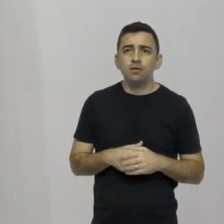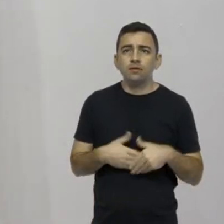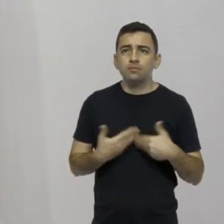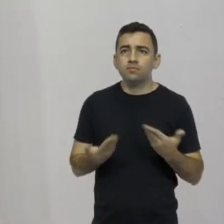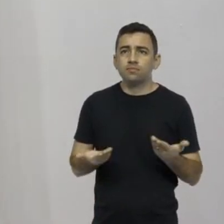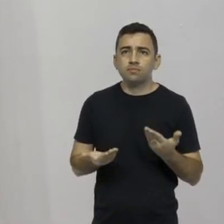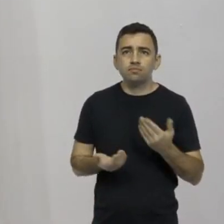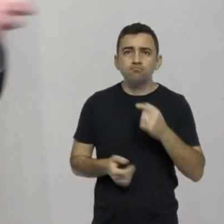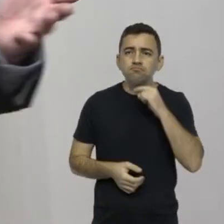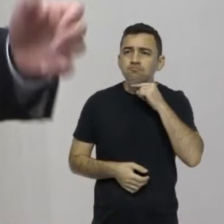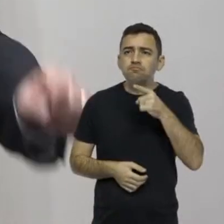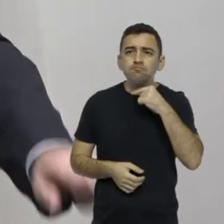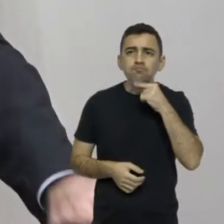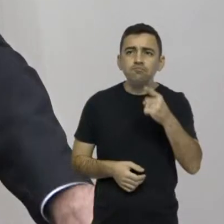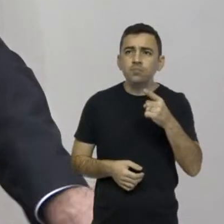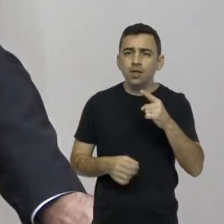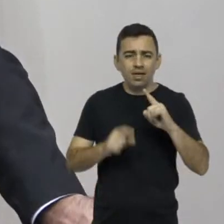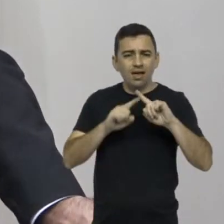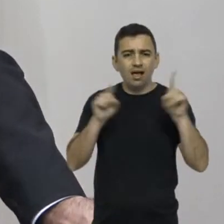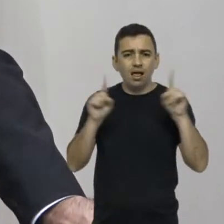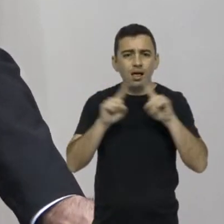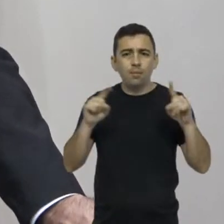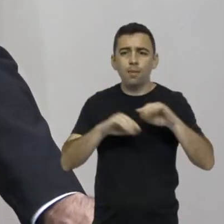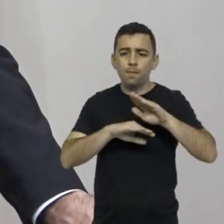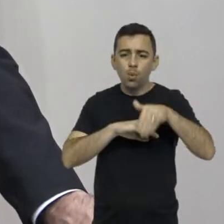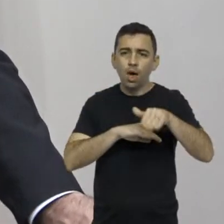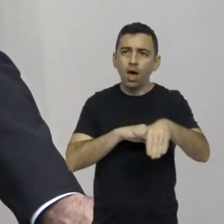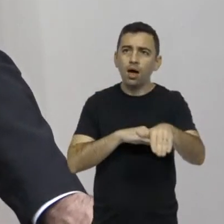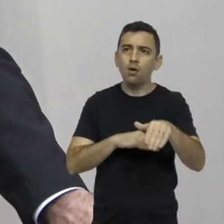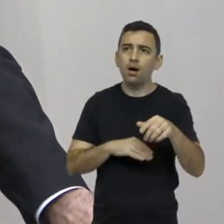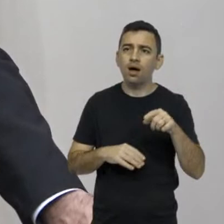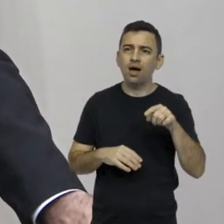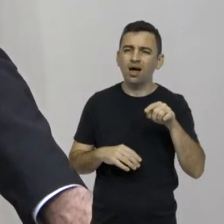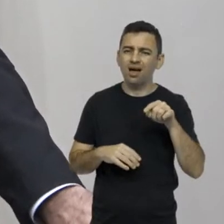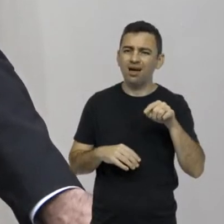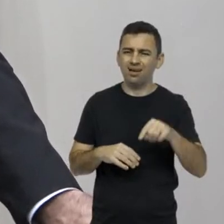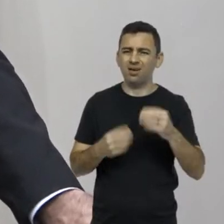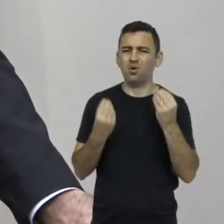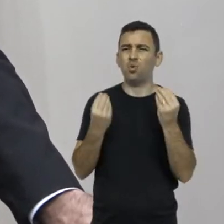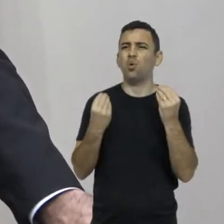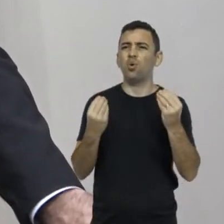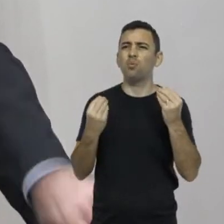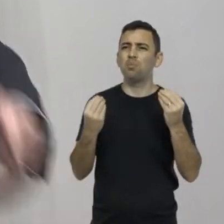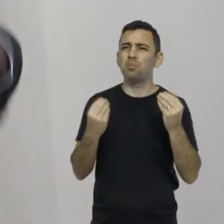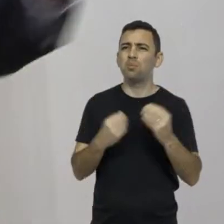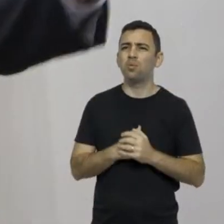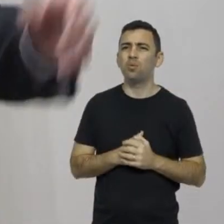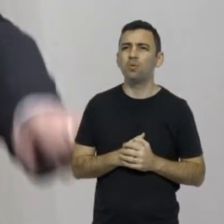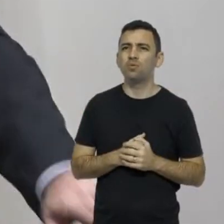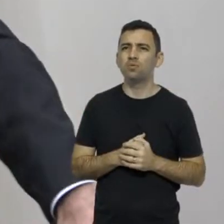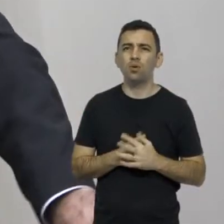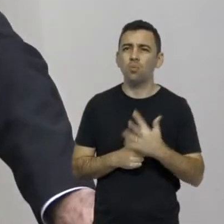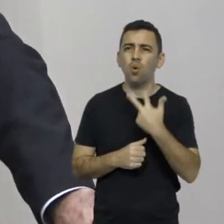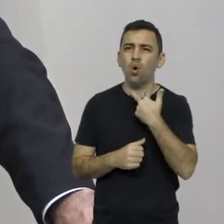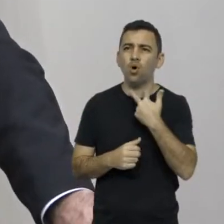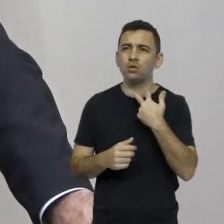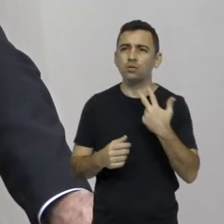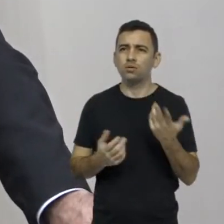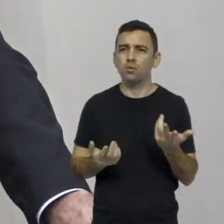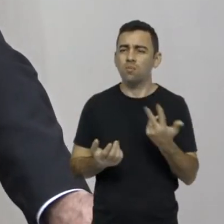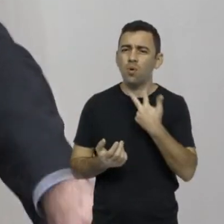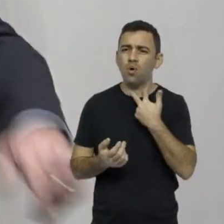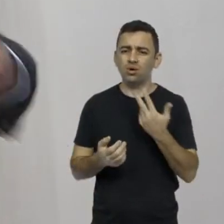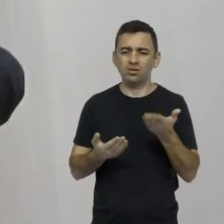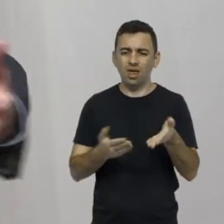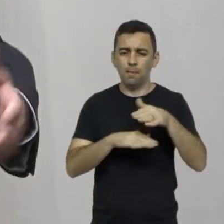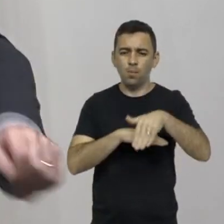possível. A gente reclama de buraco, mas isso é o fim do mundo, reclamar de buraco. Não deviam existir os buracos,